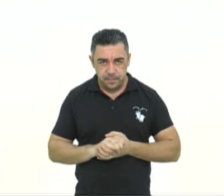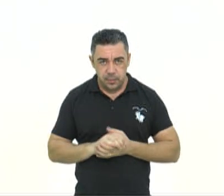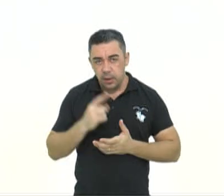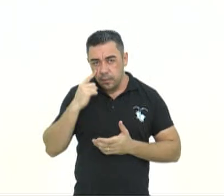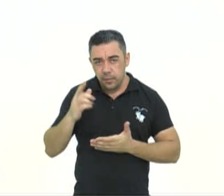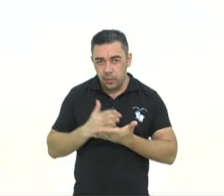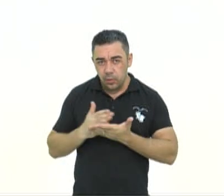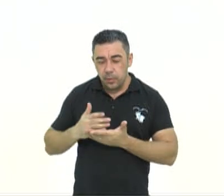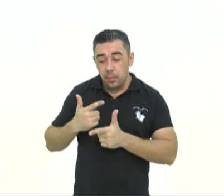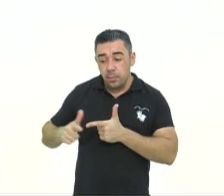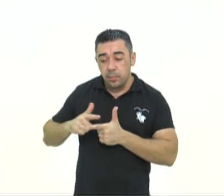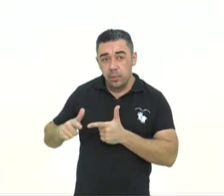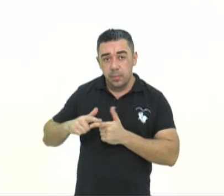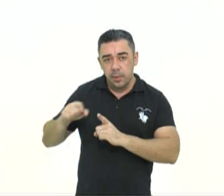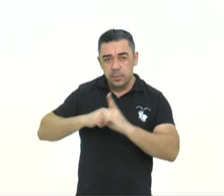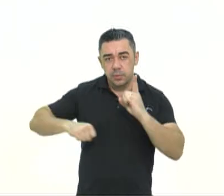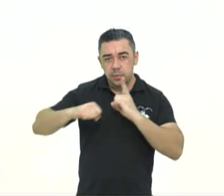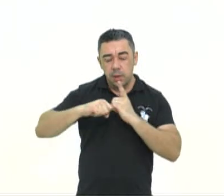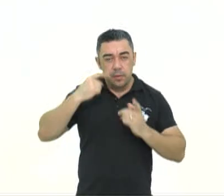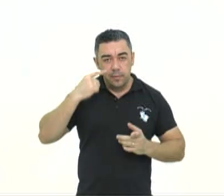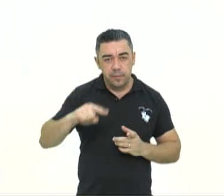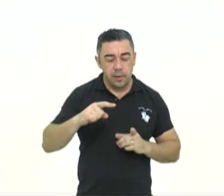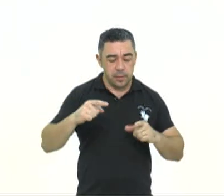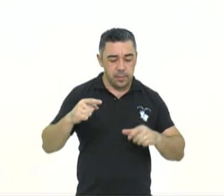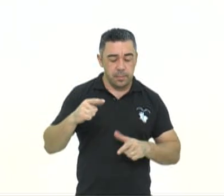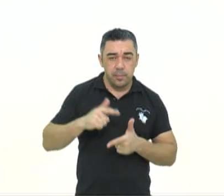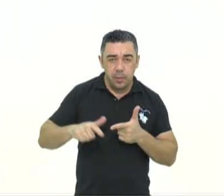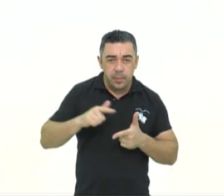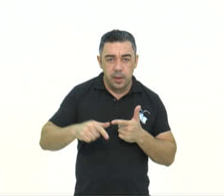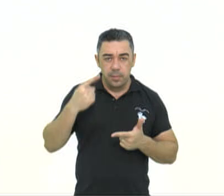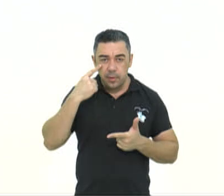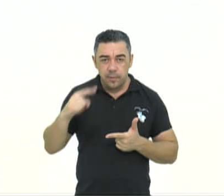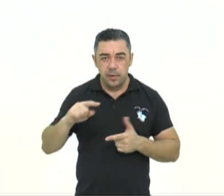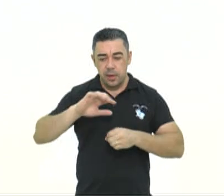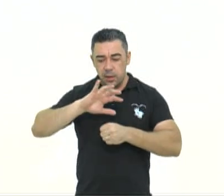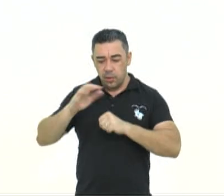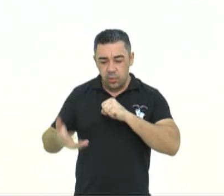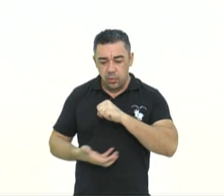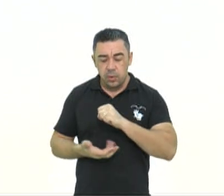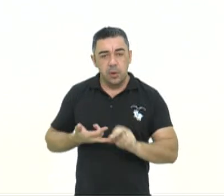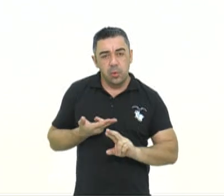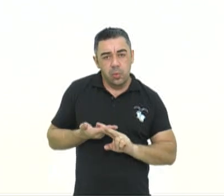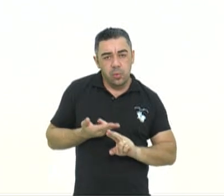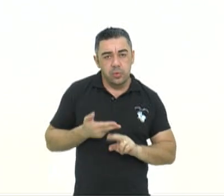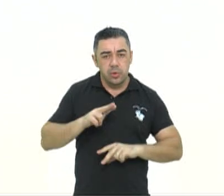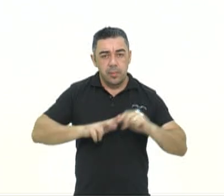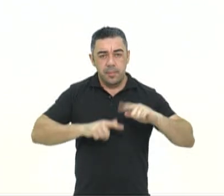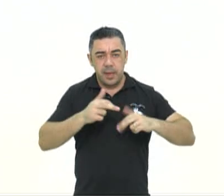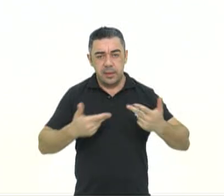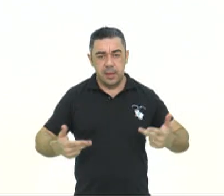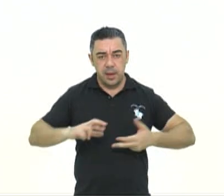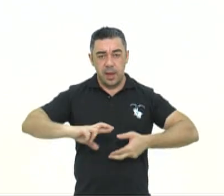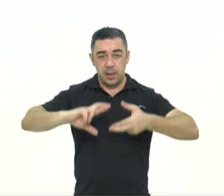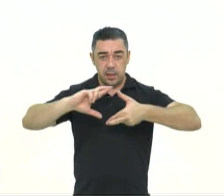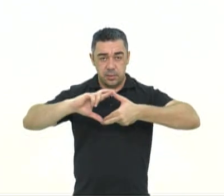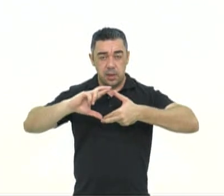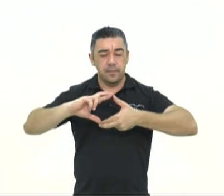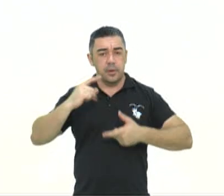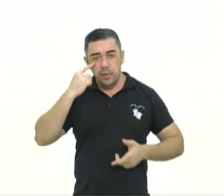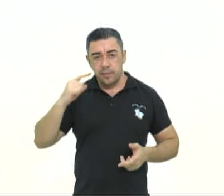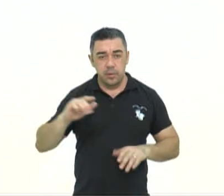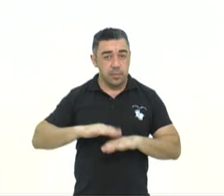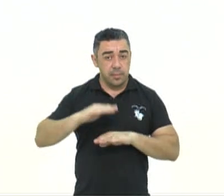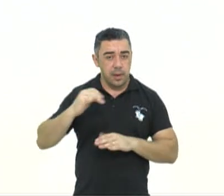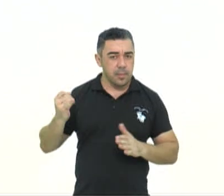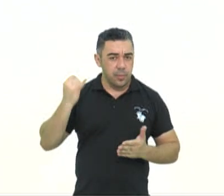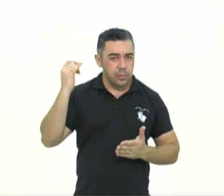a ver problemas sociais, pobreza, começamos a ver ecologia, uso de materiais recicláveis. E o mais